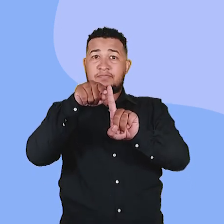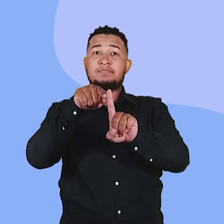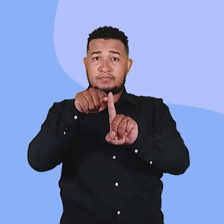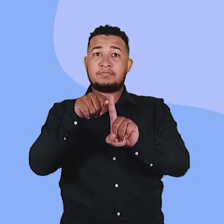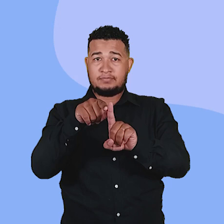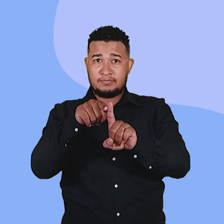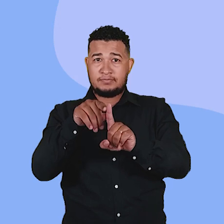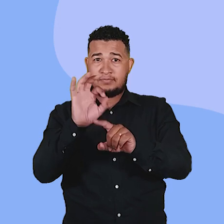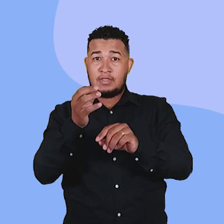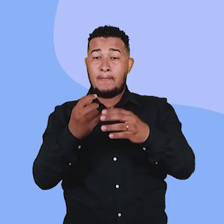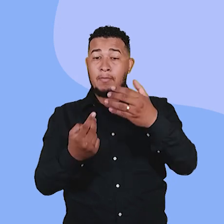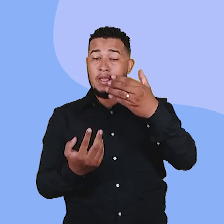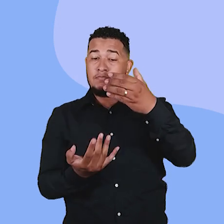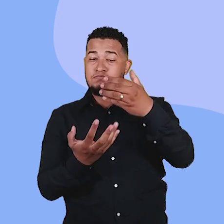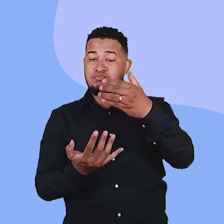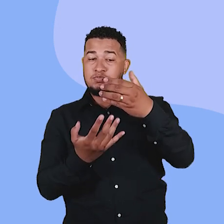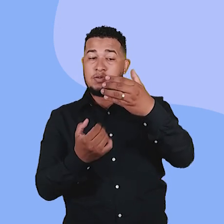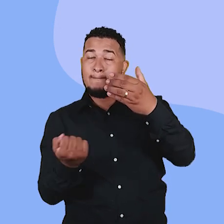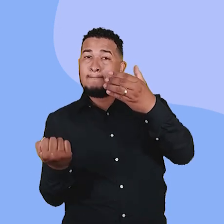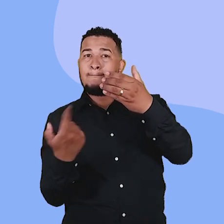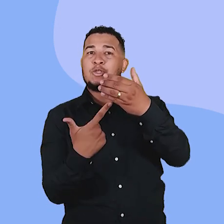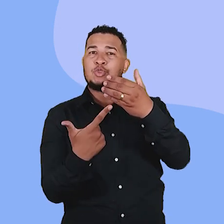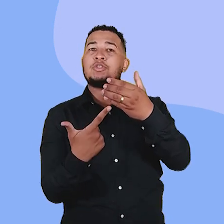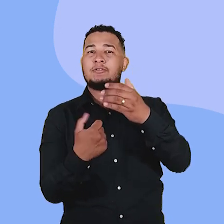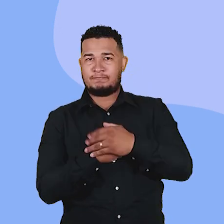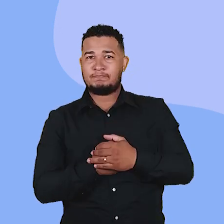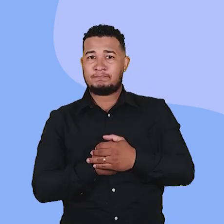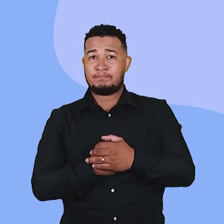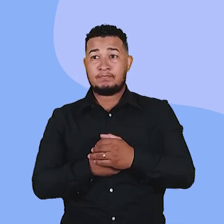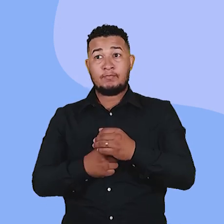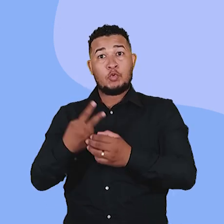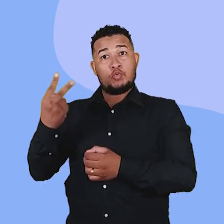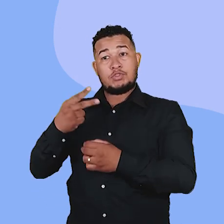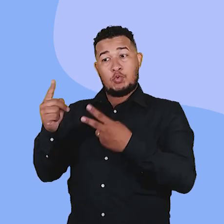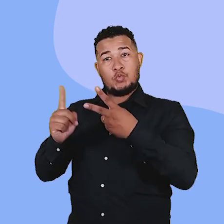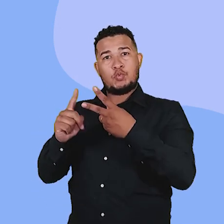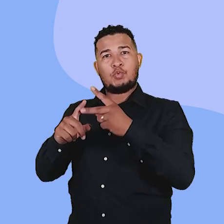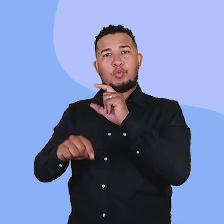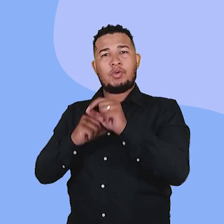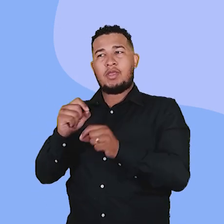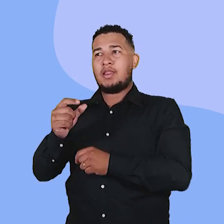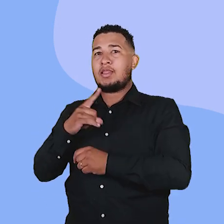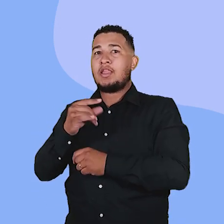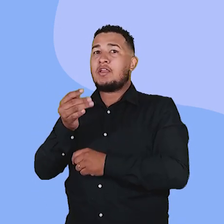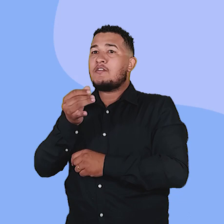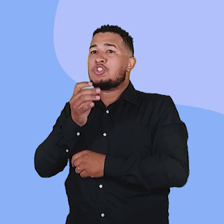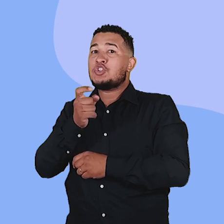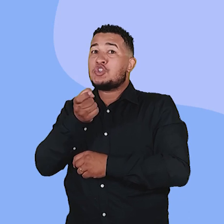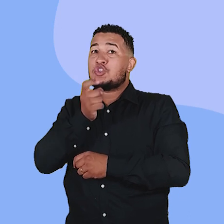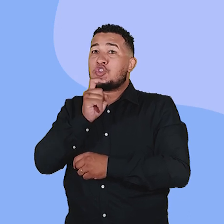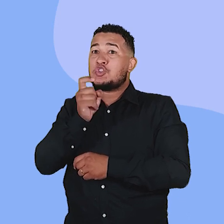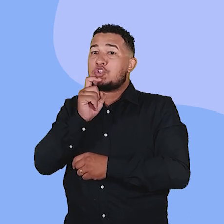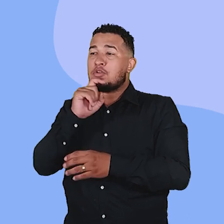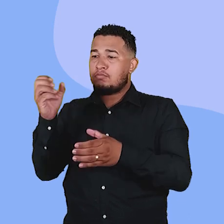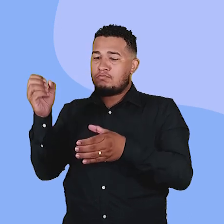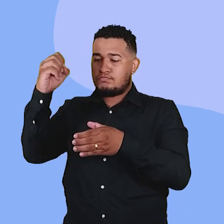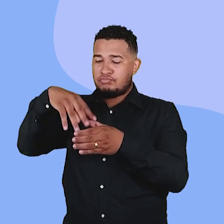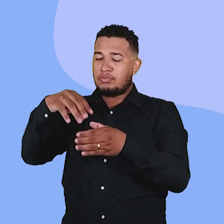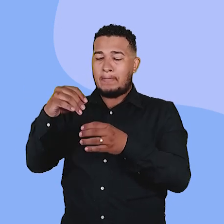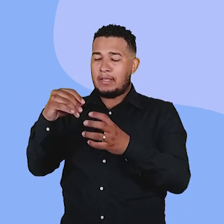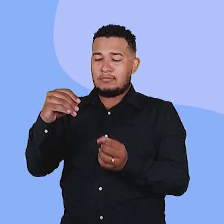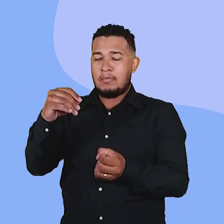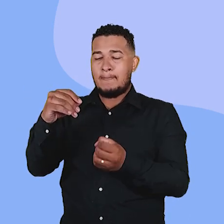calor está fluindo da chama para o líquido. Tranquilo? E no meu segundo exemplo, o meu calor está fluindo do